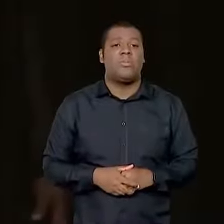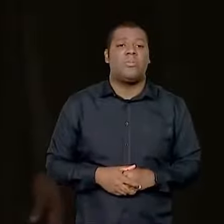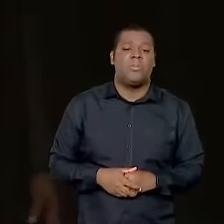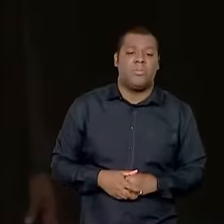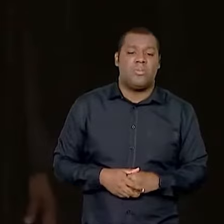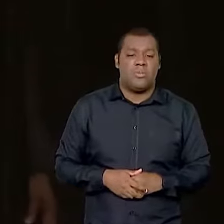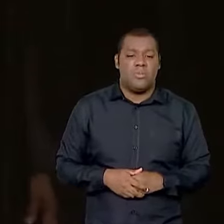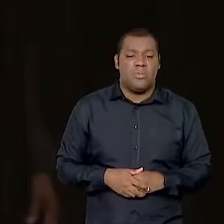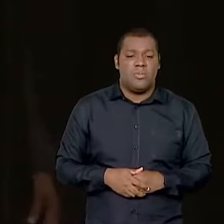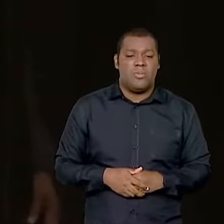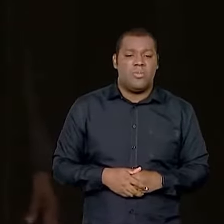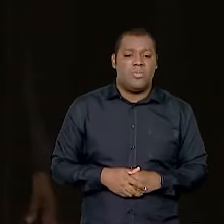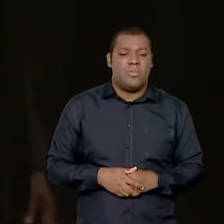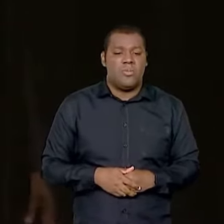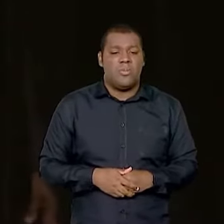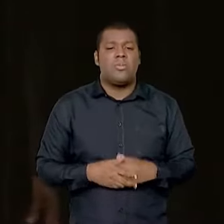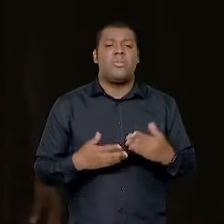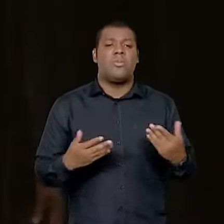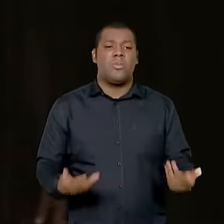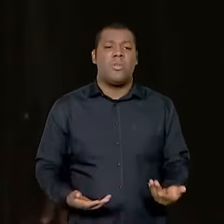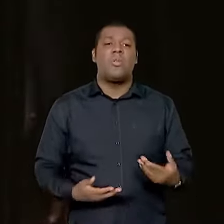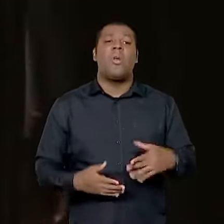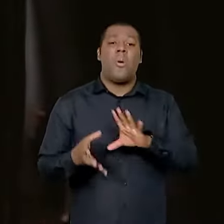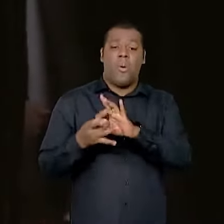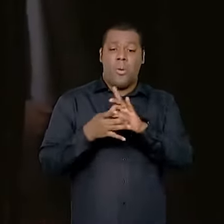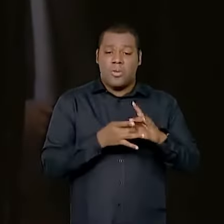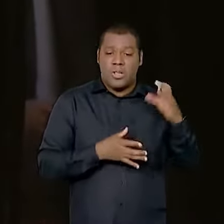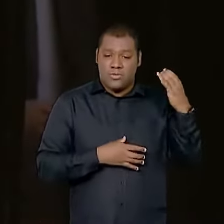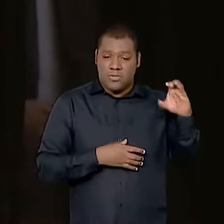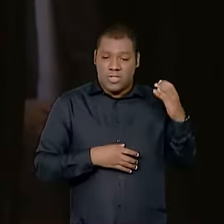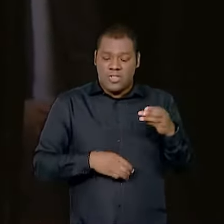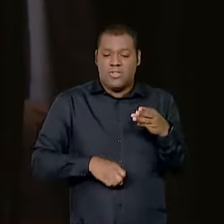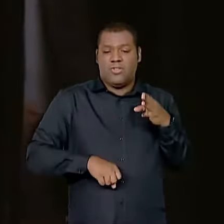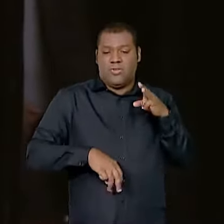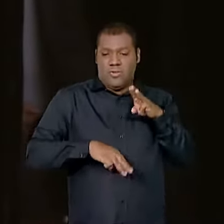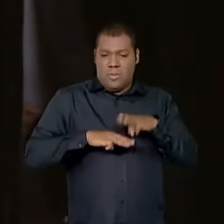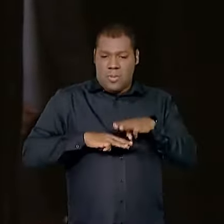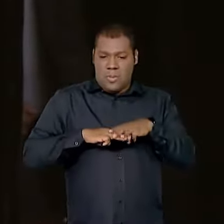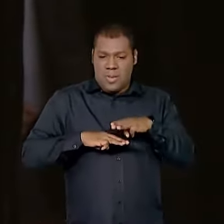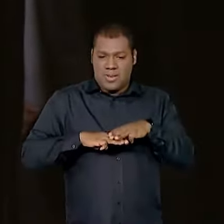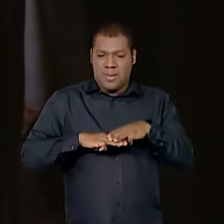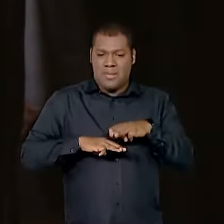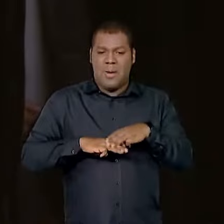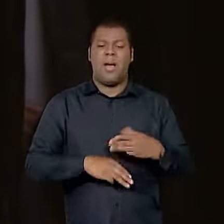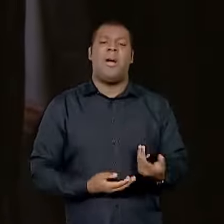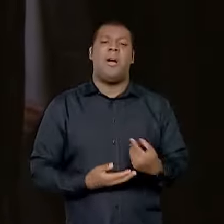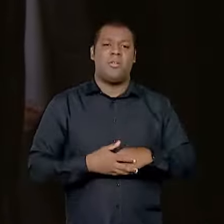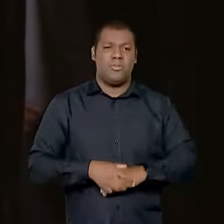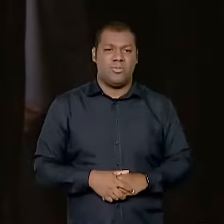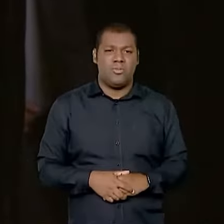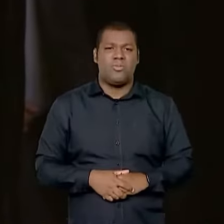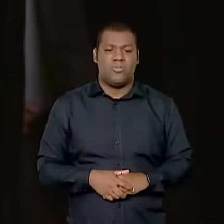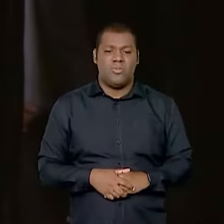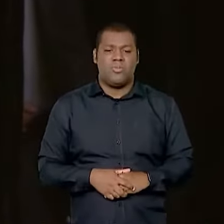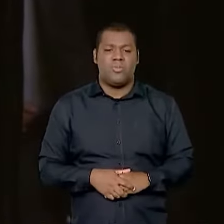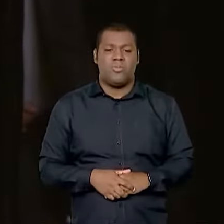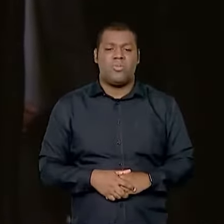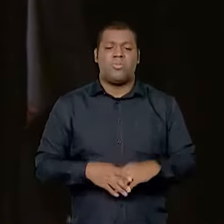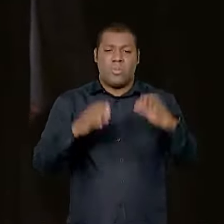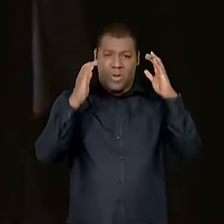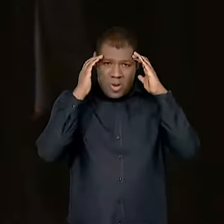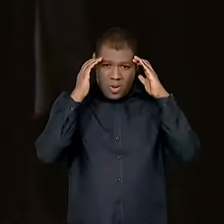com base científica, com base matemática, com respeito aos números, mas também com respeito a